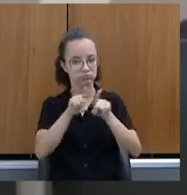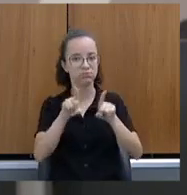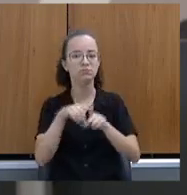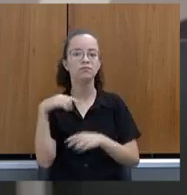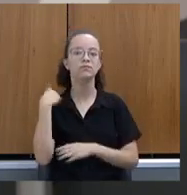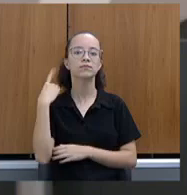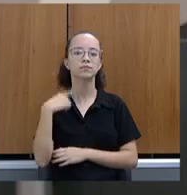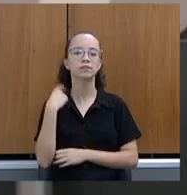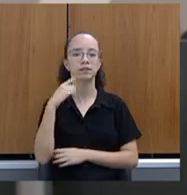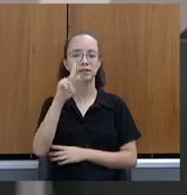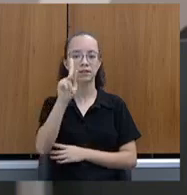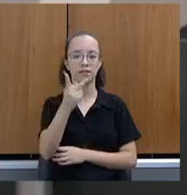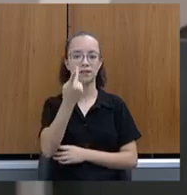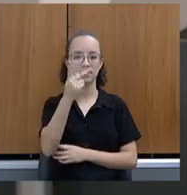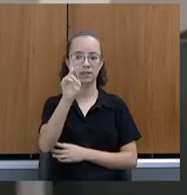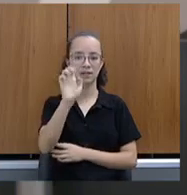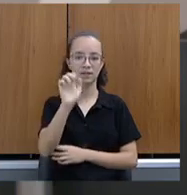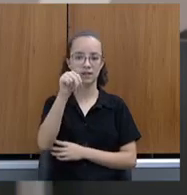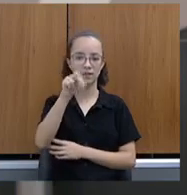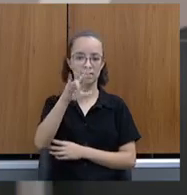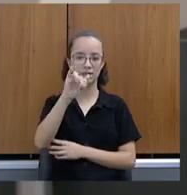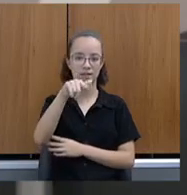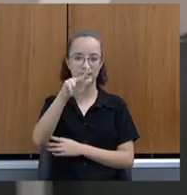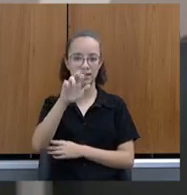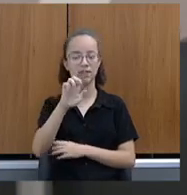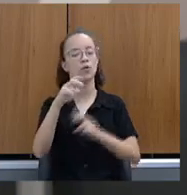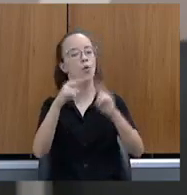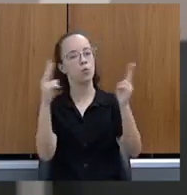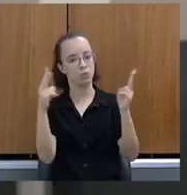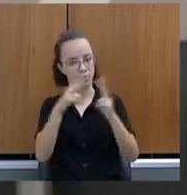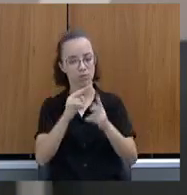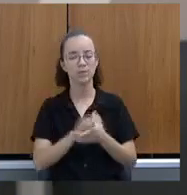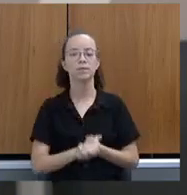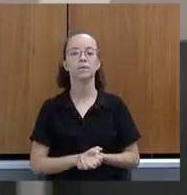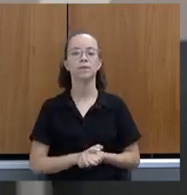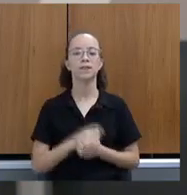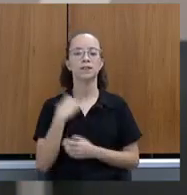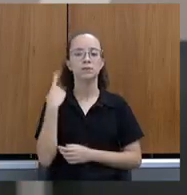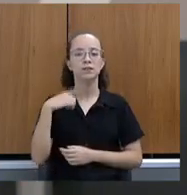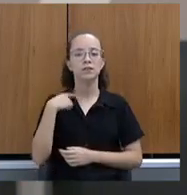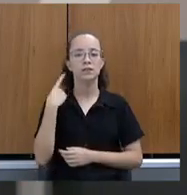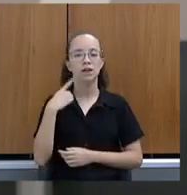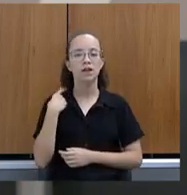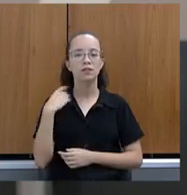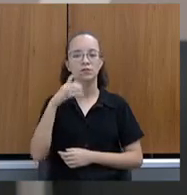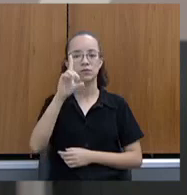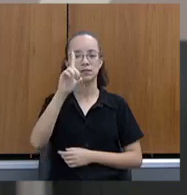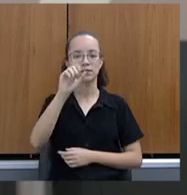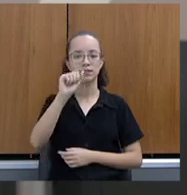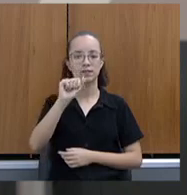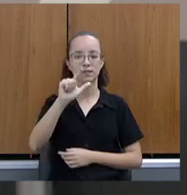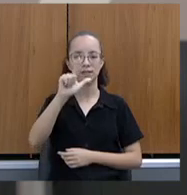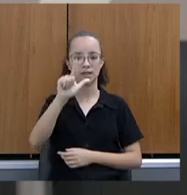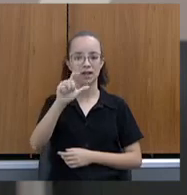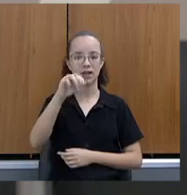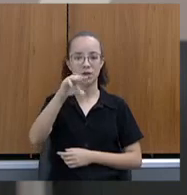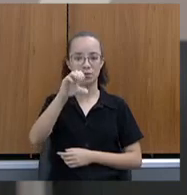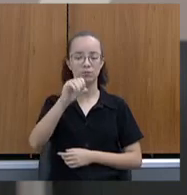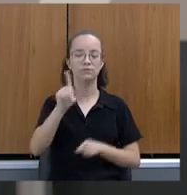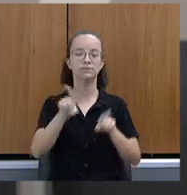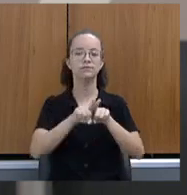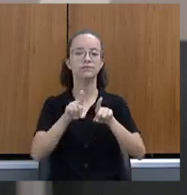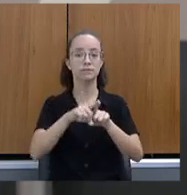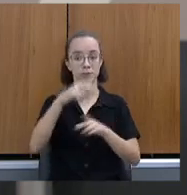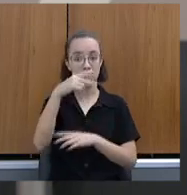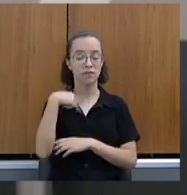Deputado Coronel Henrique Que também está online ao Deputado querido Dalmo Ribeiro a vereadora